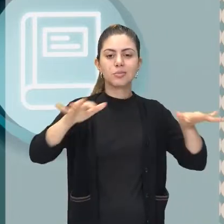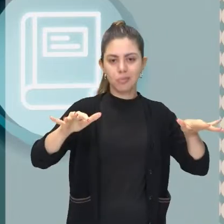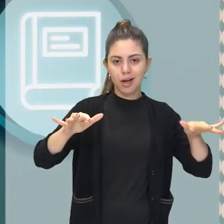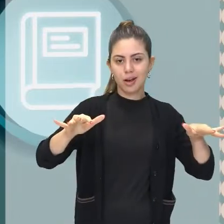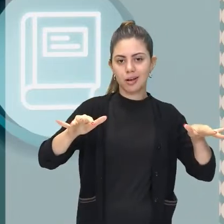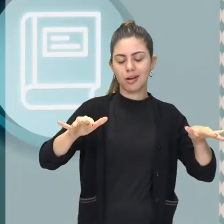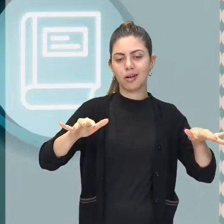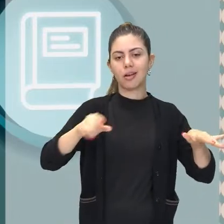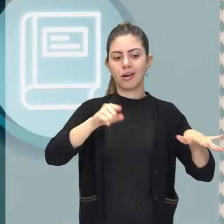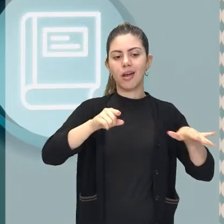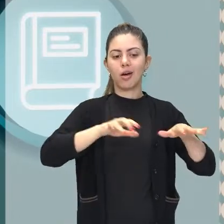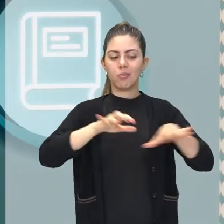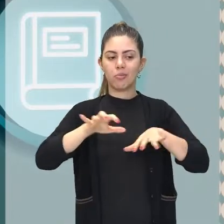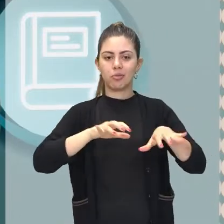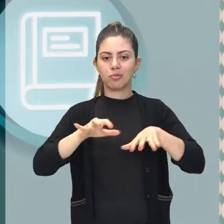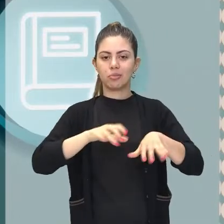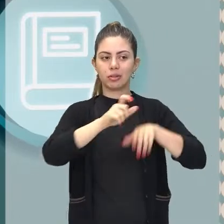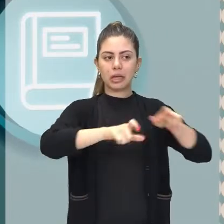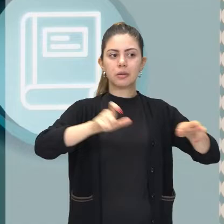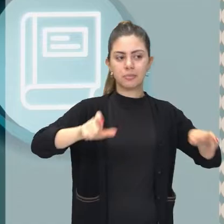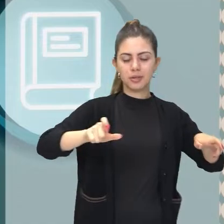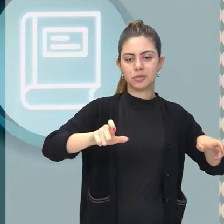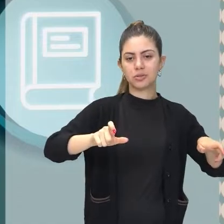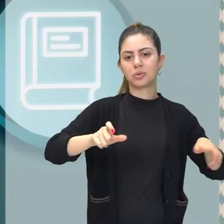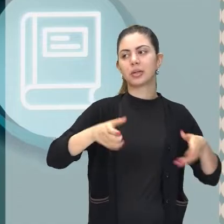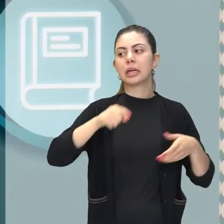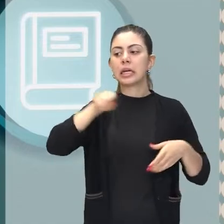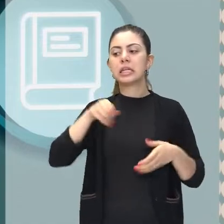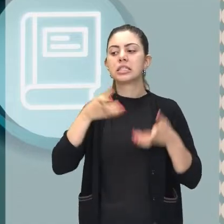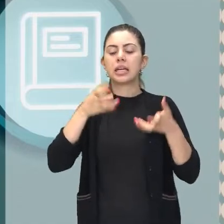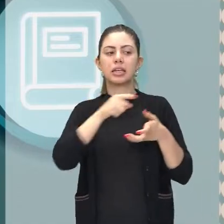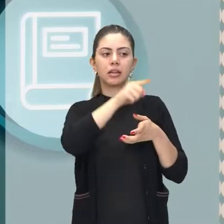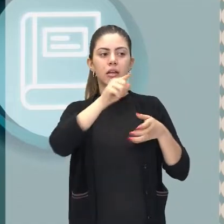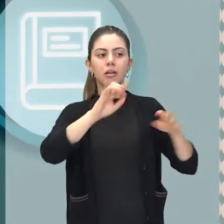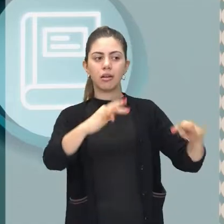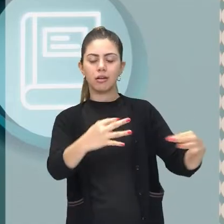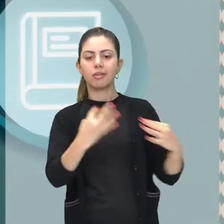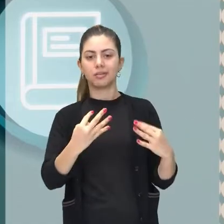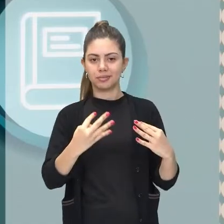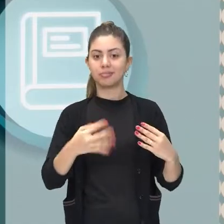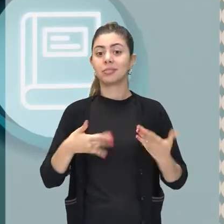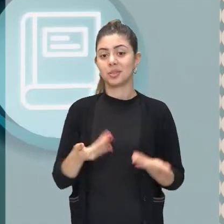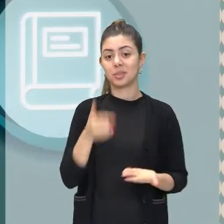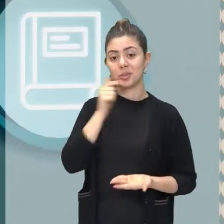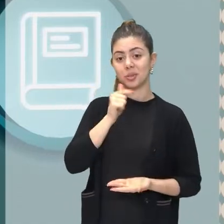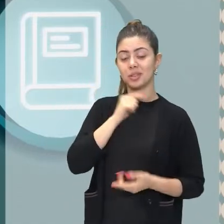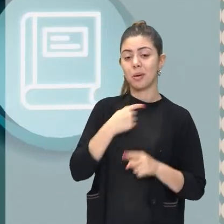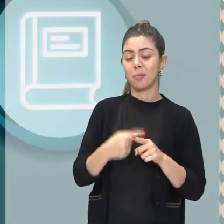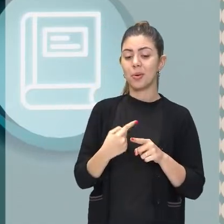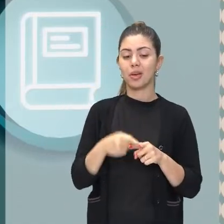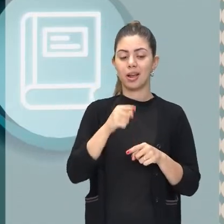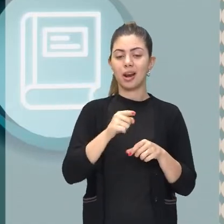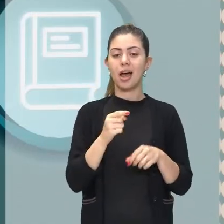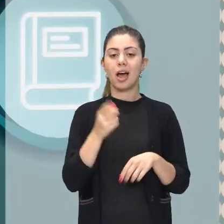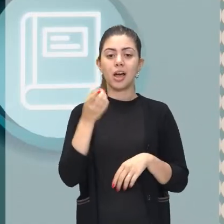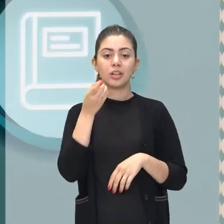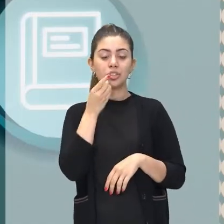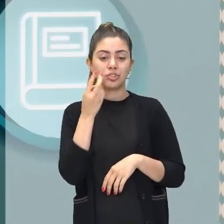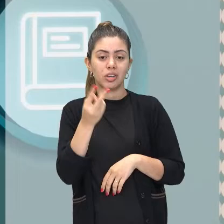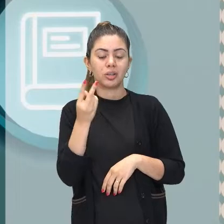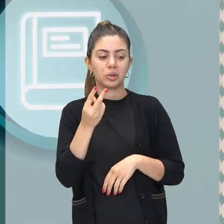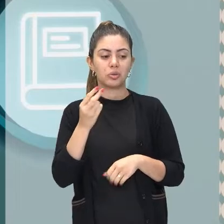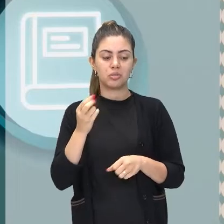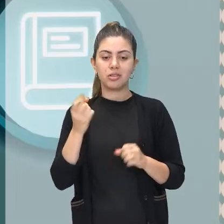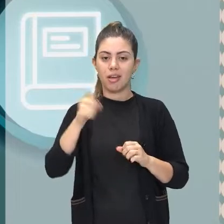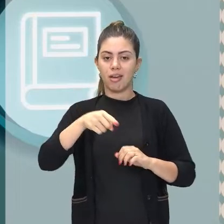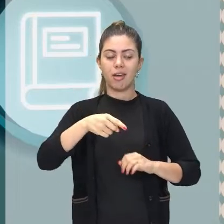ou falando coisas ruins, mas eles queriam ser notados. E conseguiram, né? Porque a segunda noite foi marcante. Tanto que a